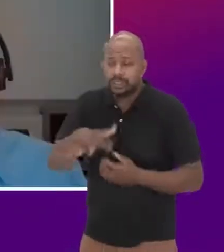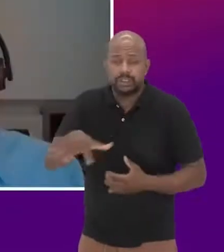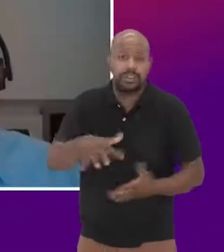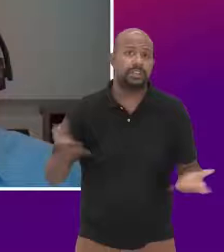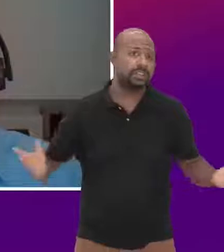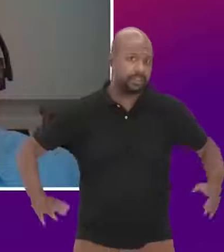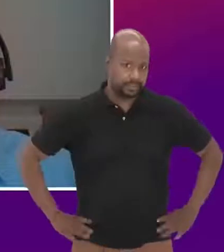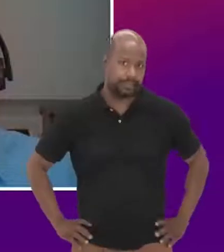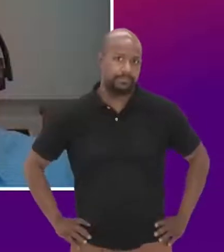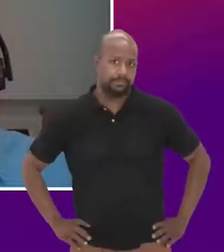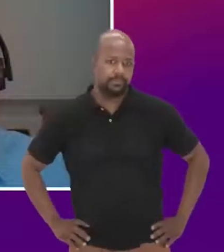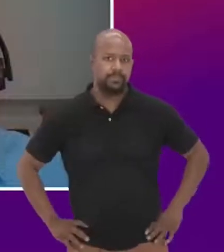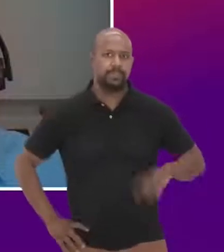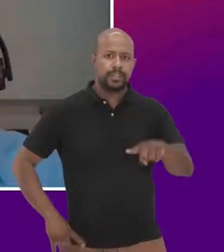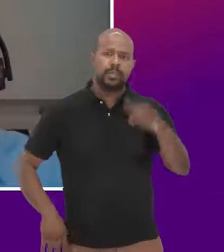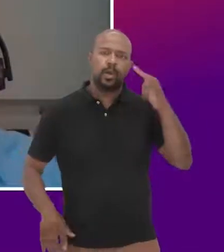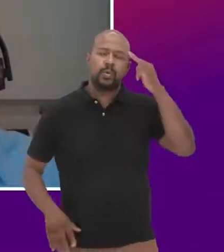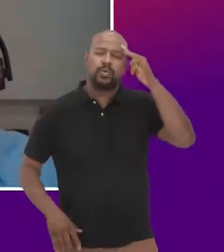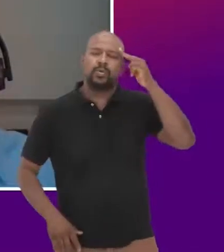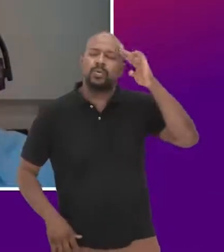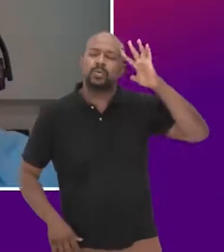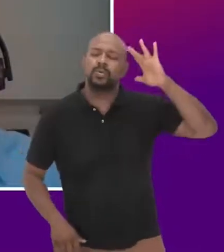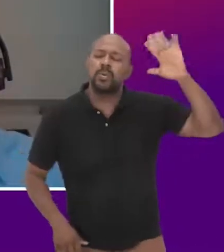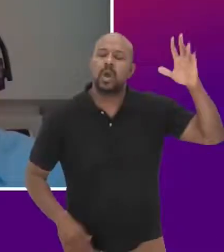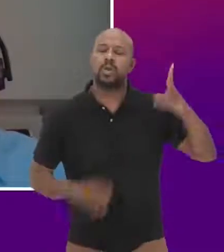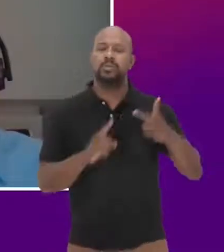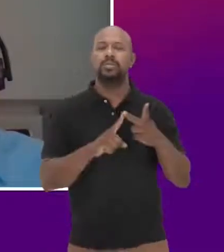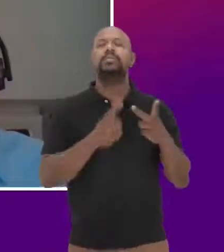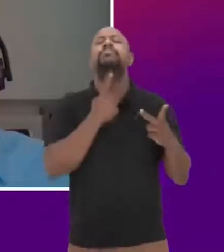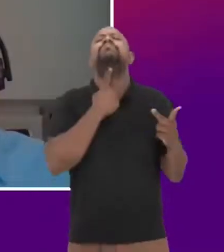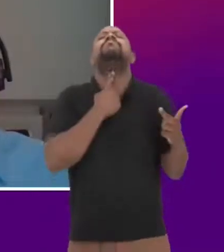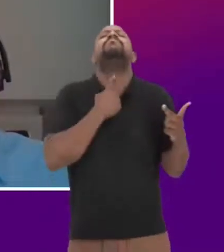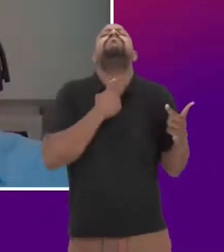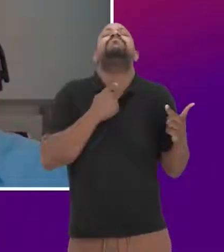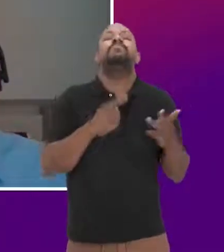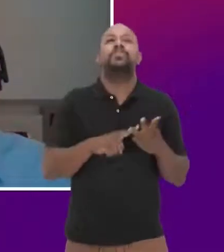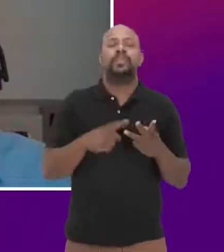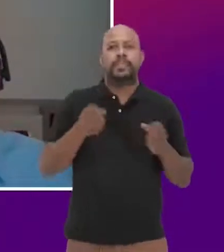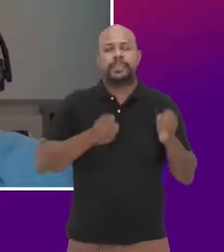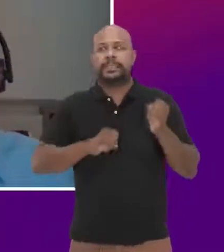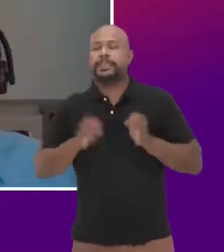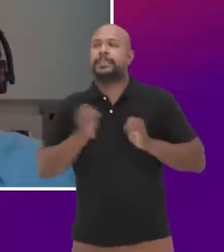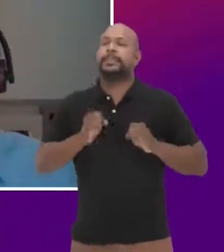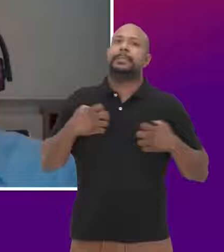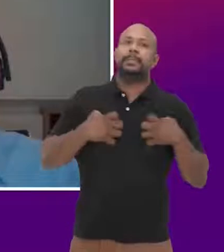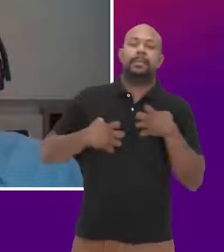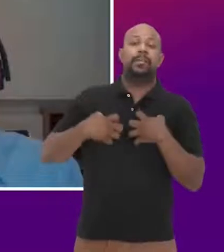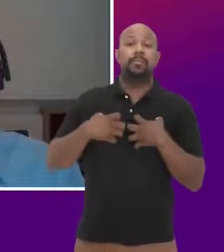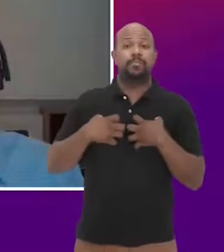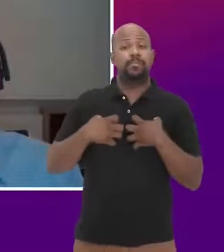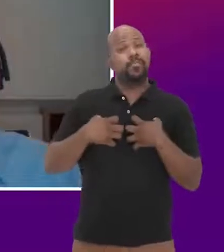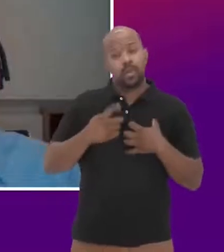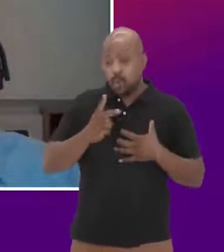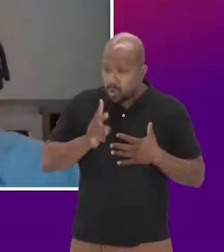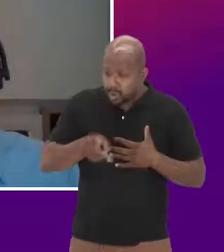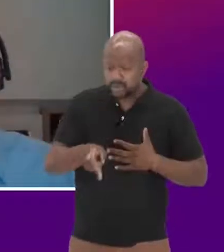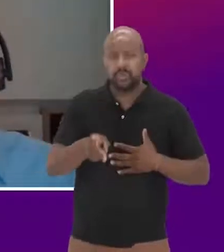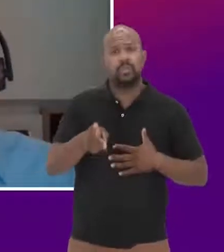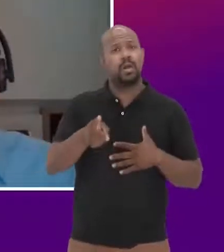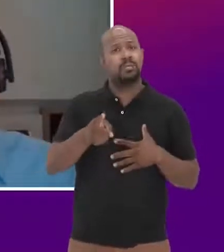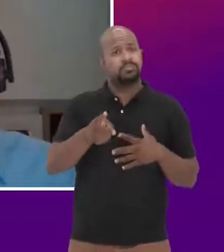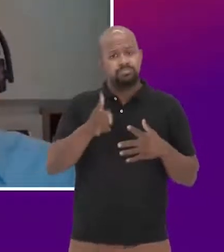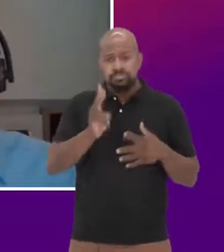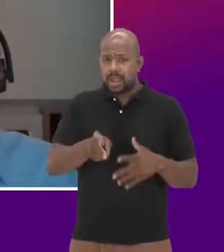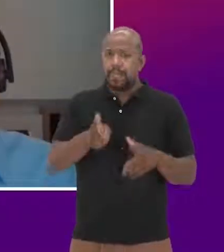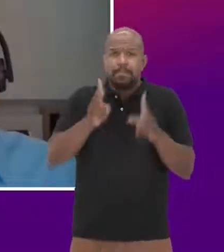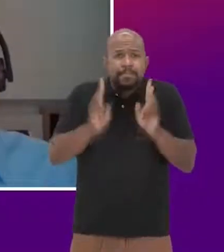Ou seja, os sonhos, os desejos, as ansiedades das pessoas continuam muito